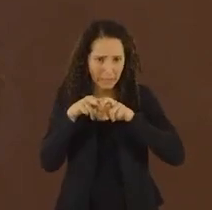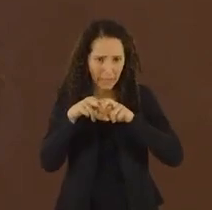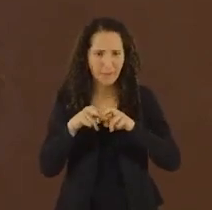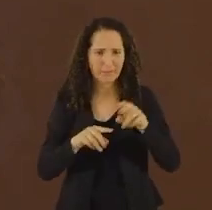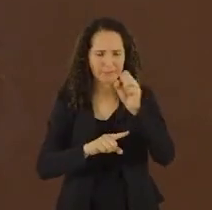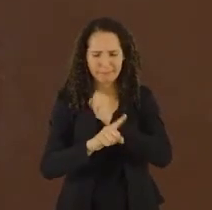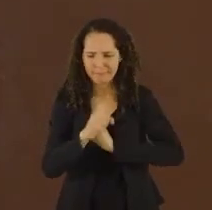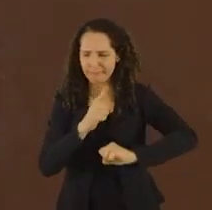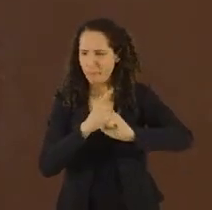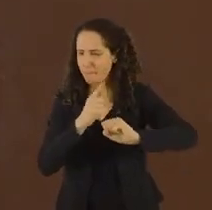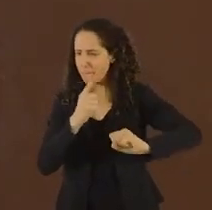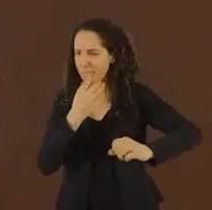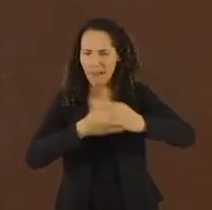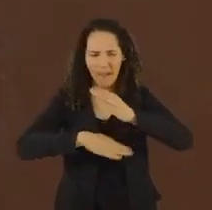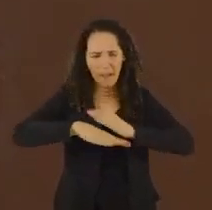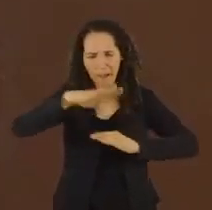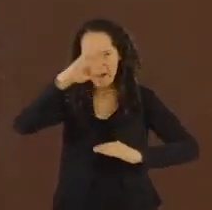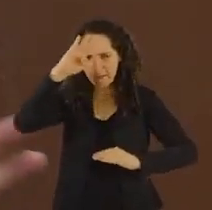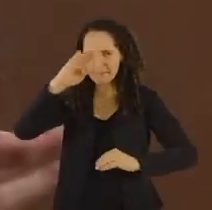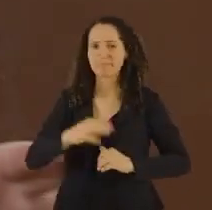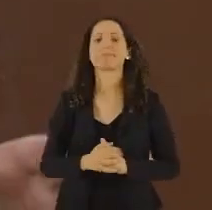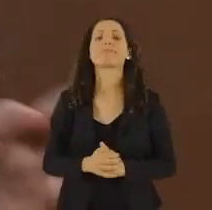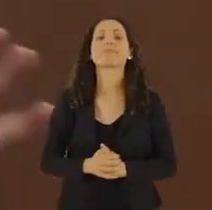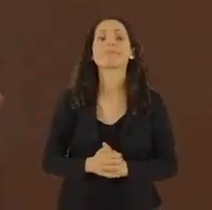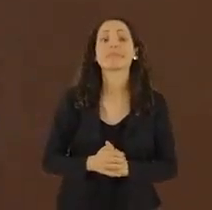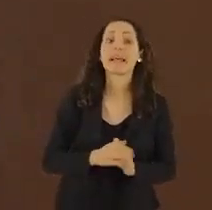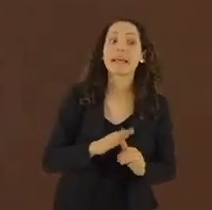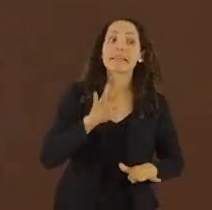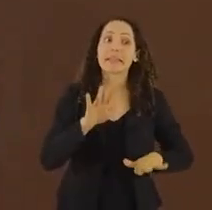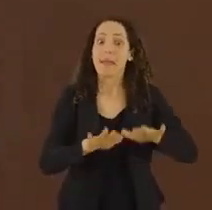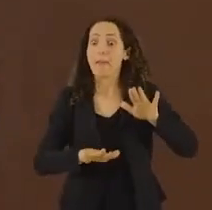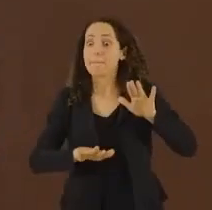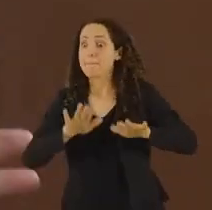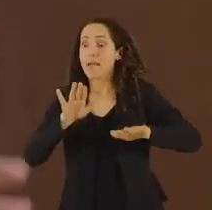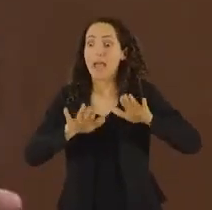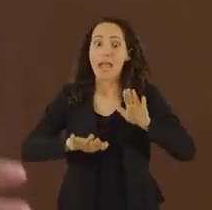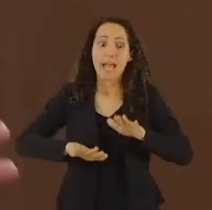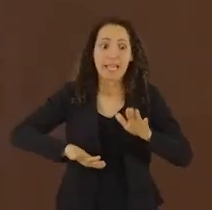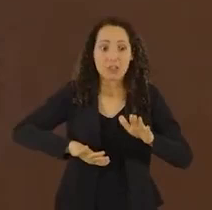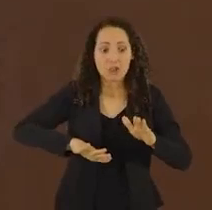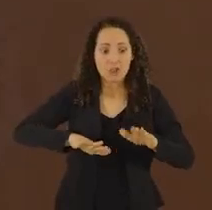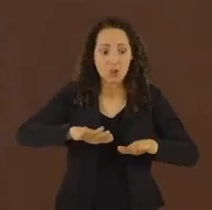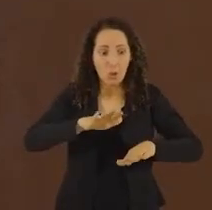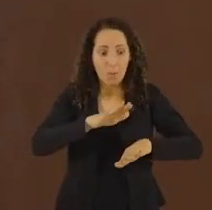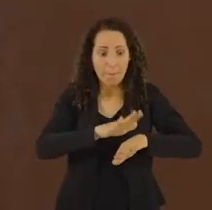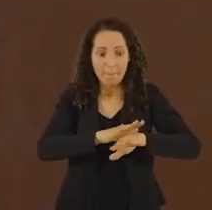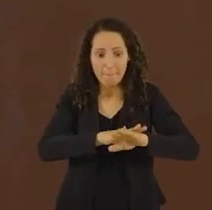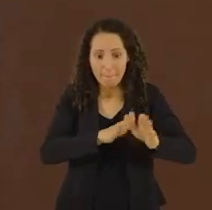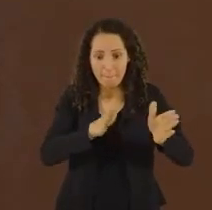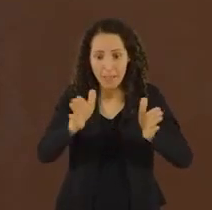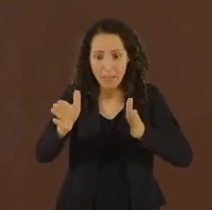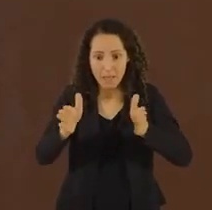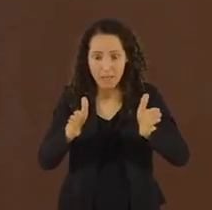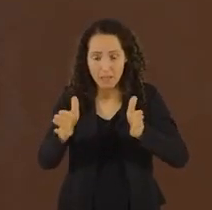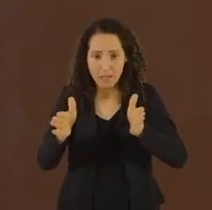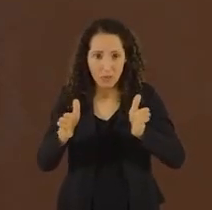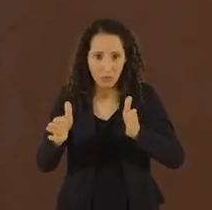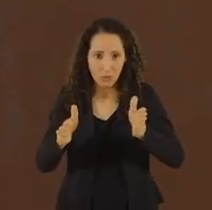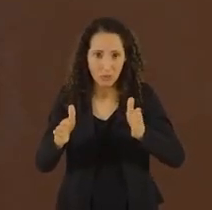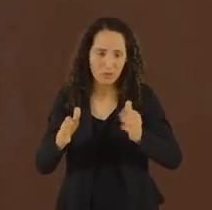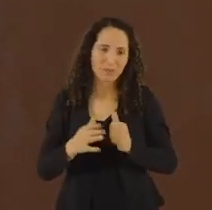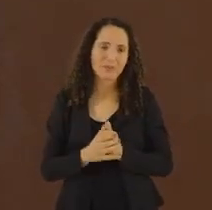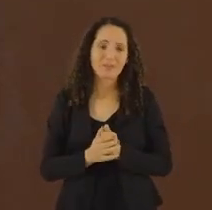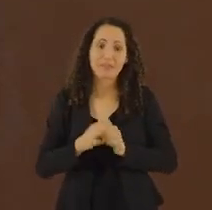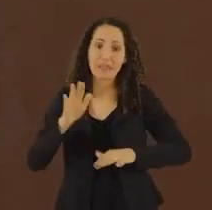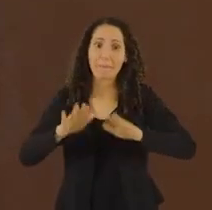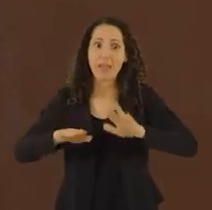então as tendências as formas como a sociedade vai se apropriar disso dependem muito